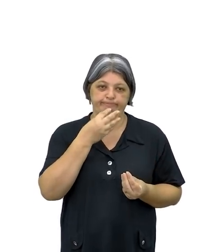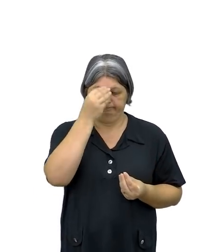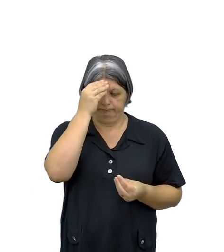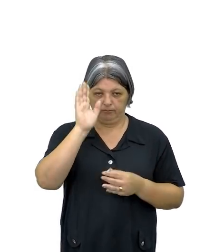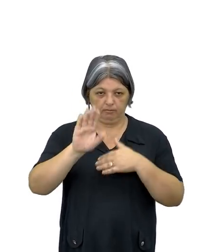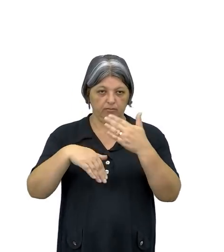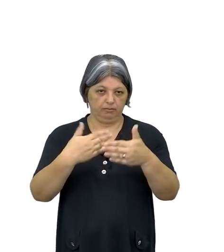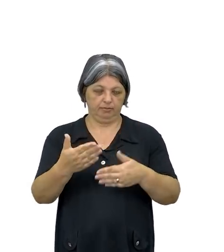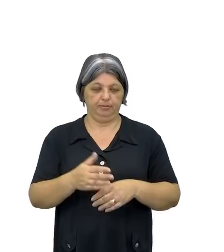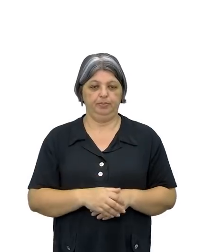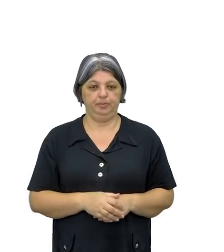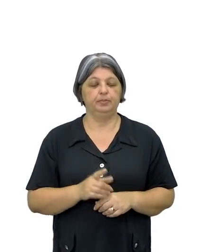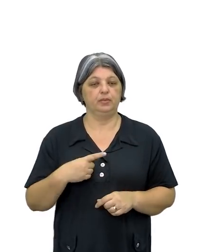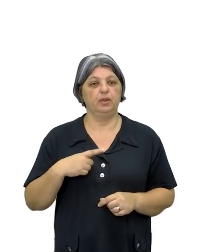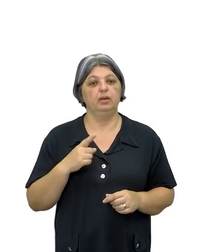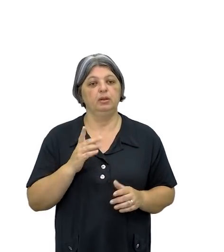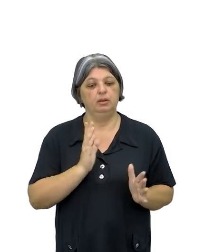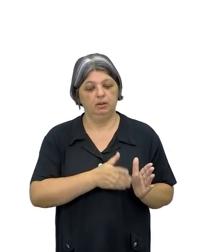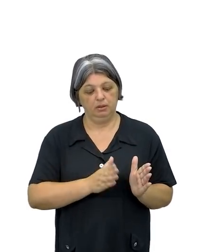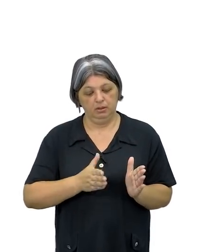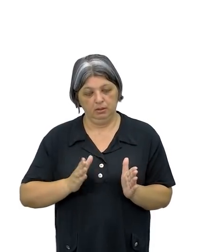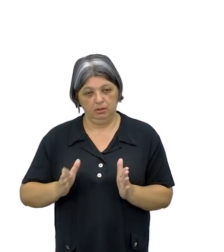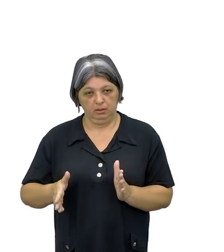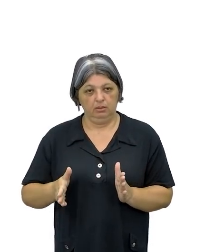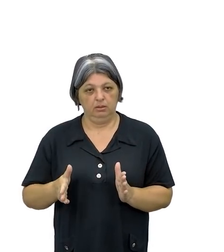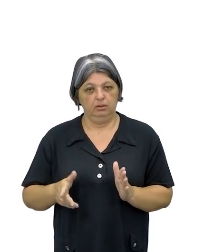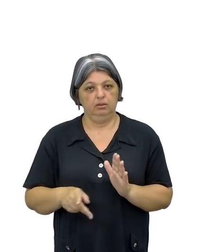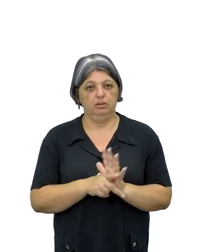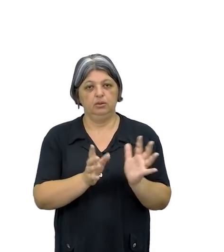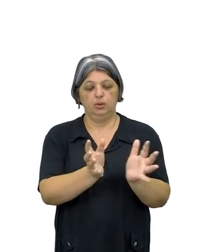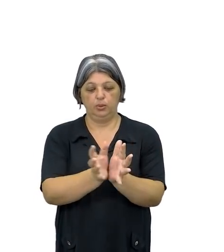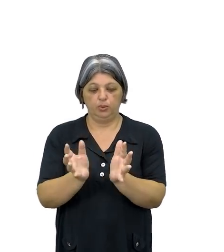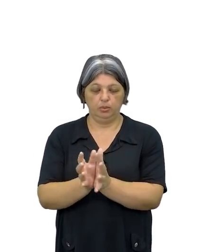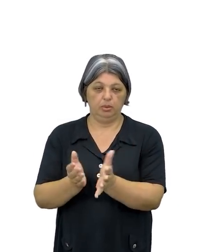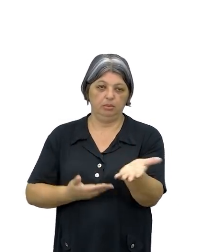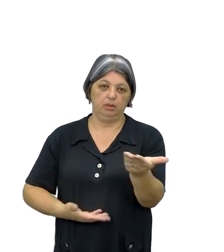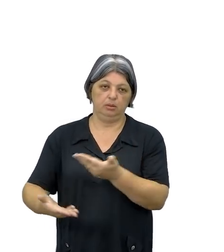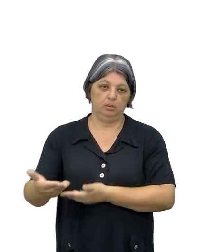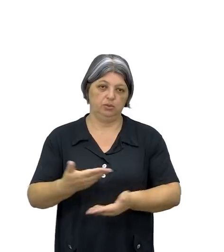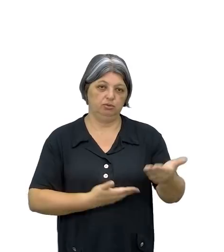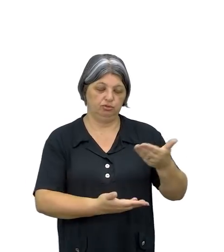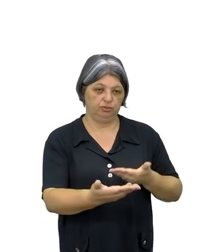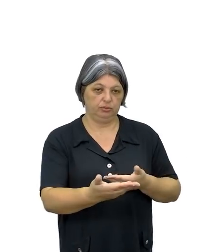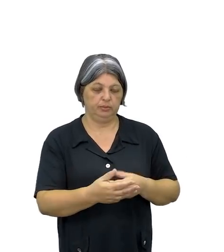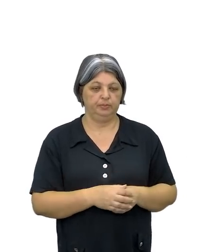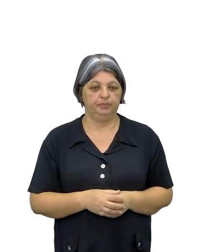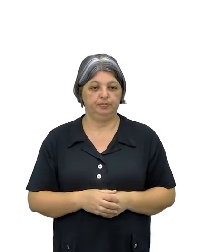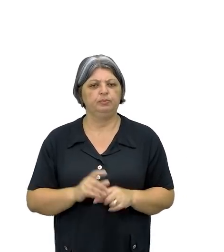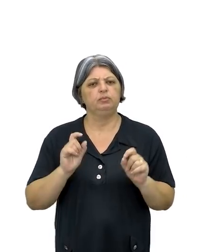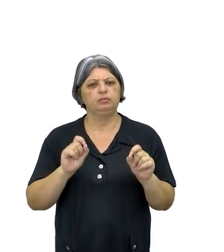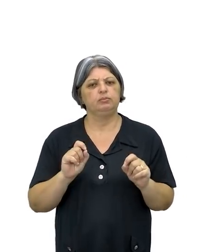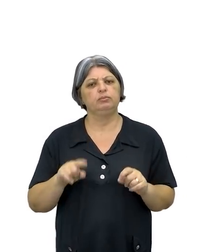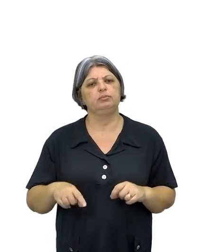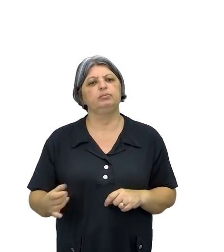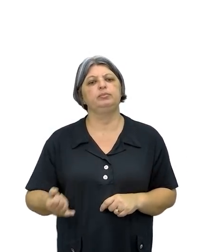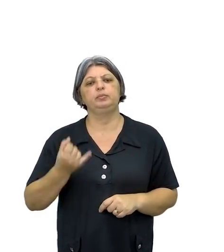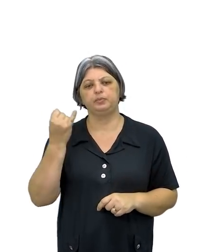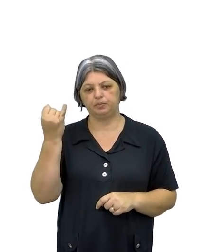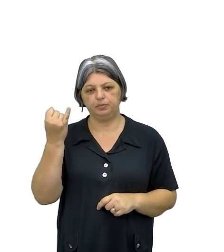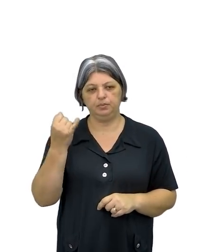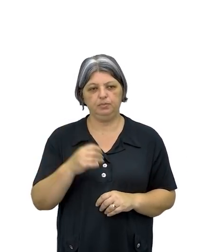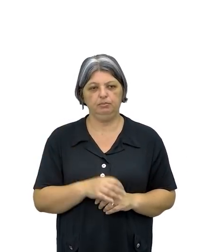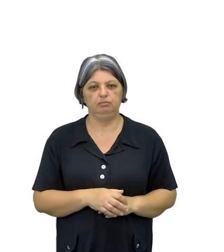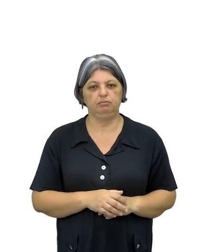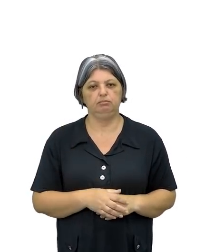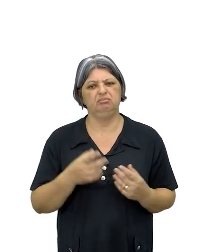gente trouxe aqui algumas reflexões sobre o agrupamento produtivo. qual é a relevância, né? Vocês podem